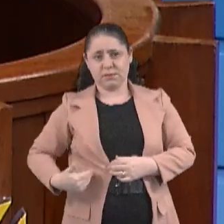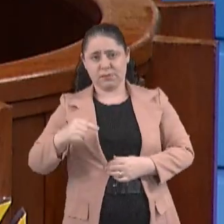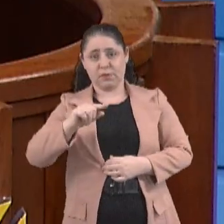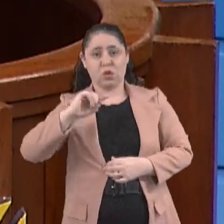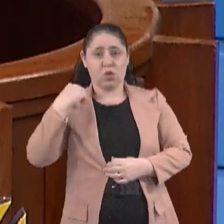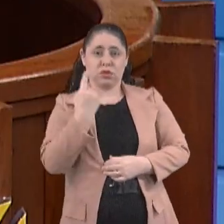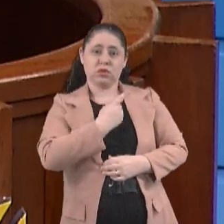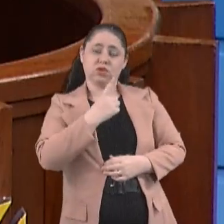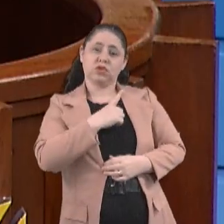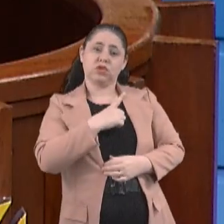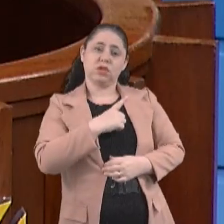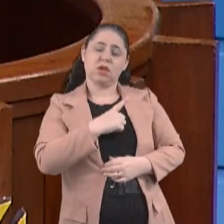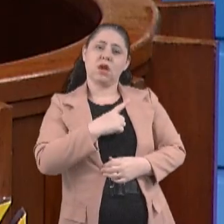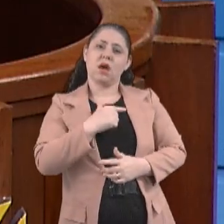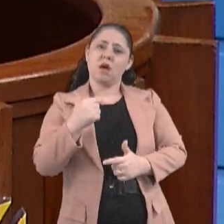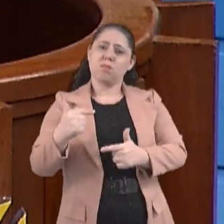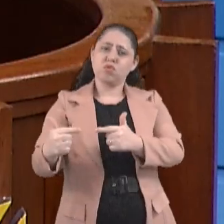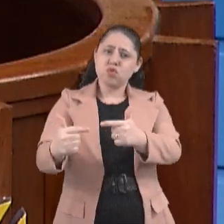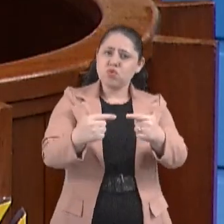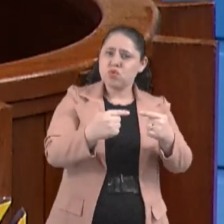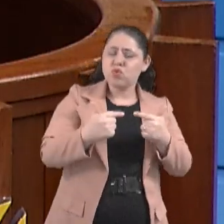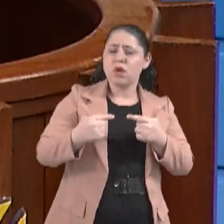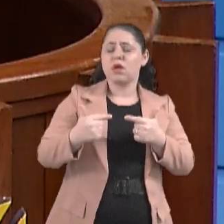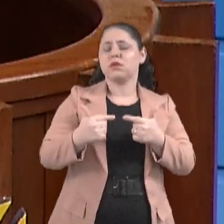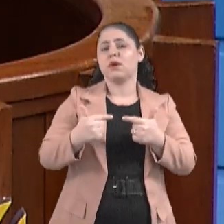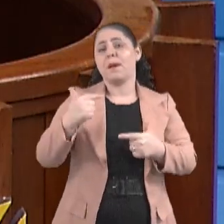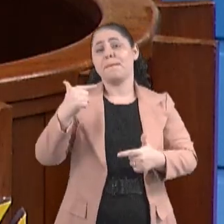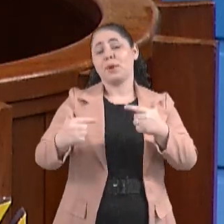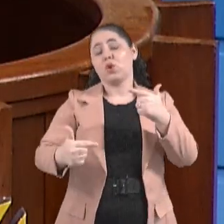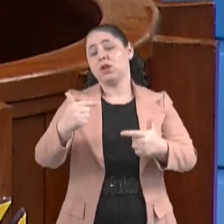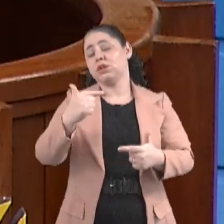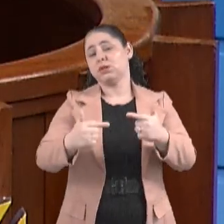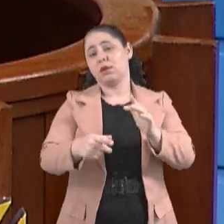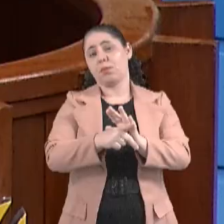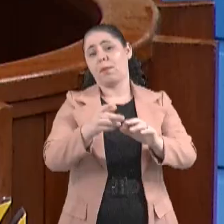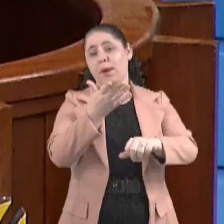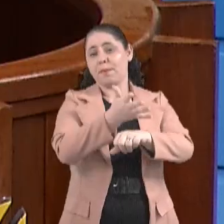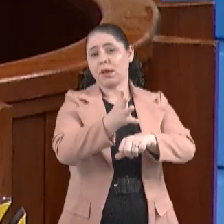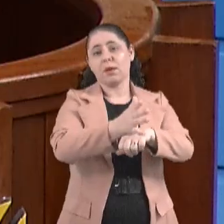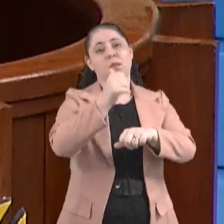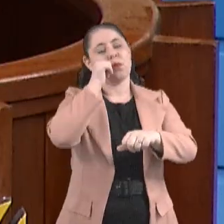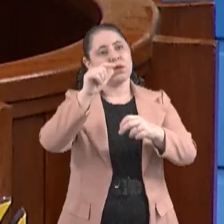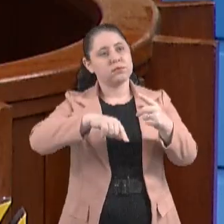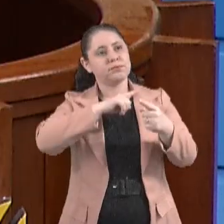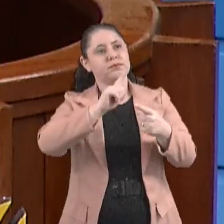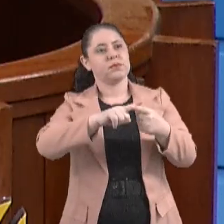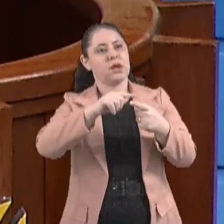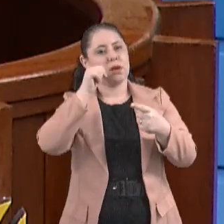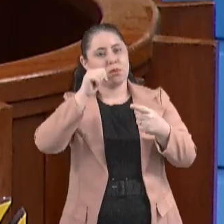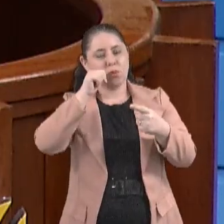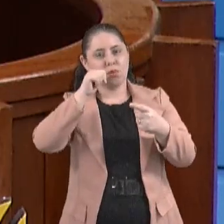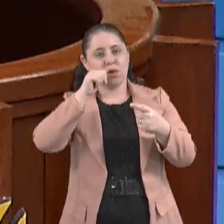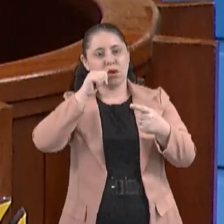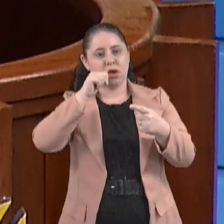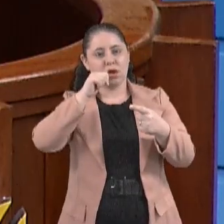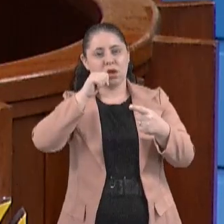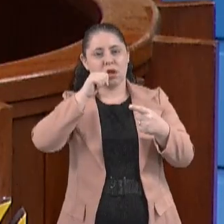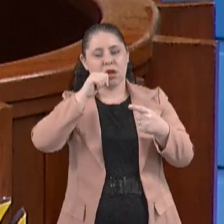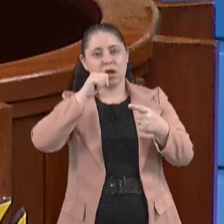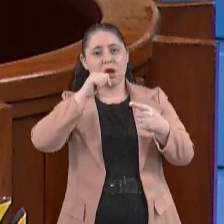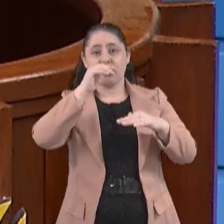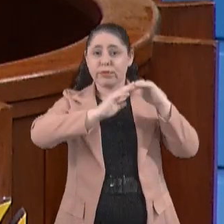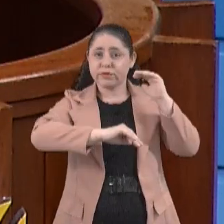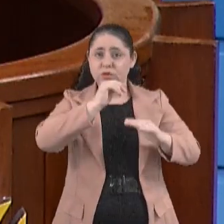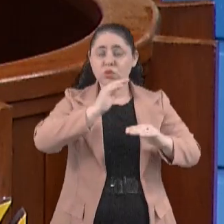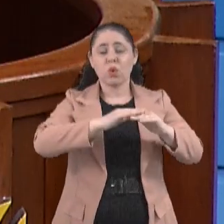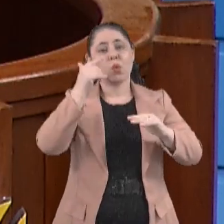nós tínhamos muitas políticas de capacitação para as mulheres, capacitação para as mulheres na formação delas, para que